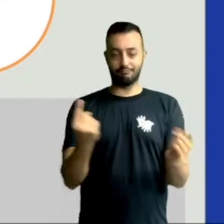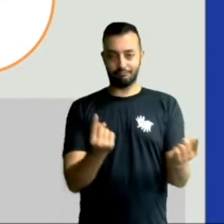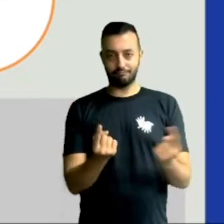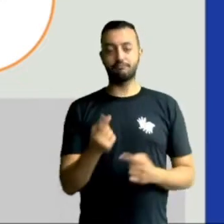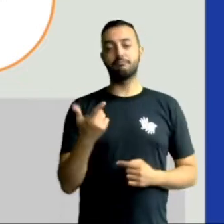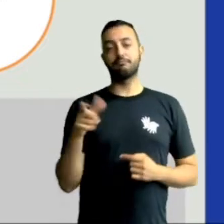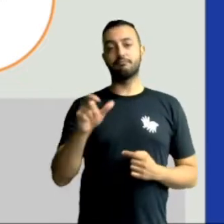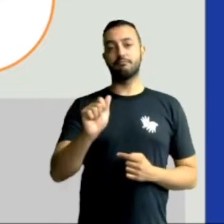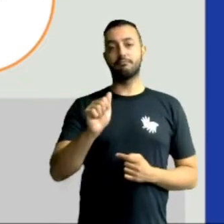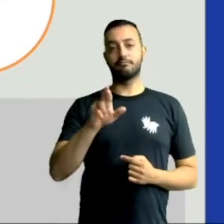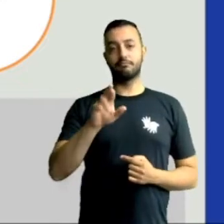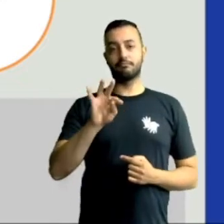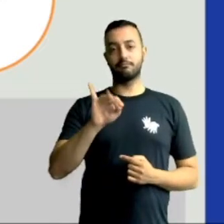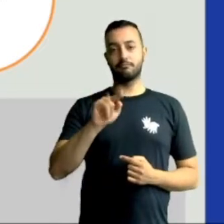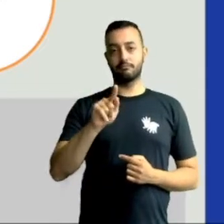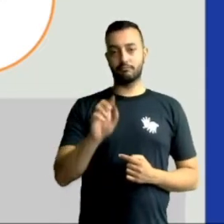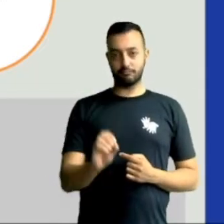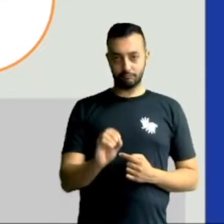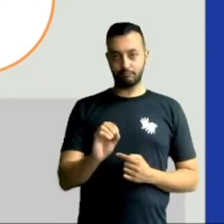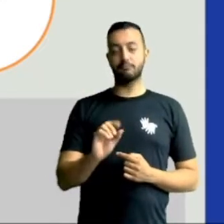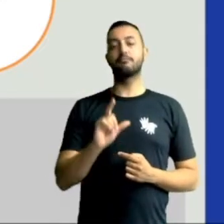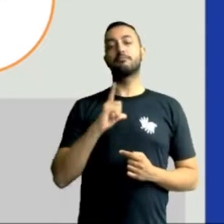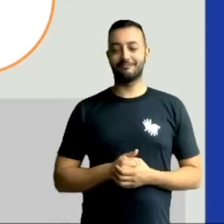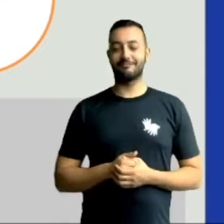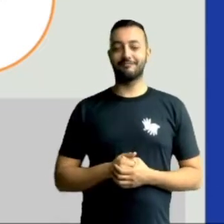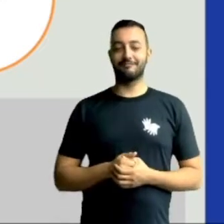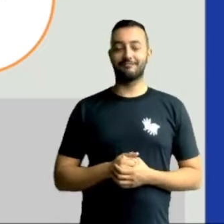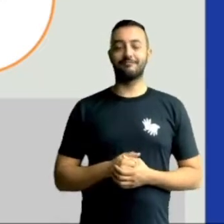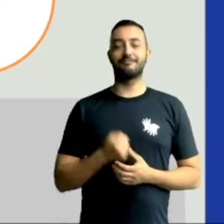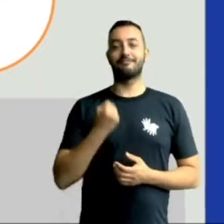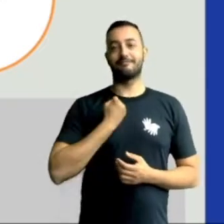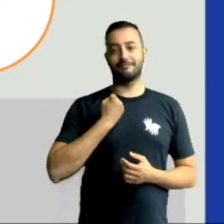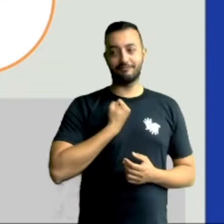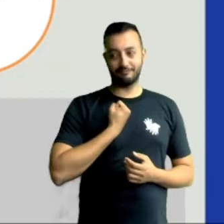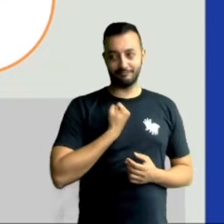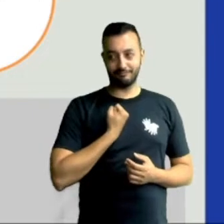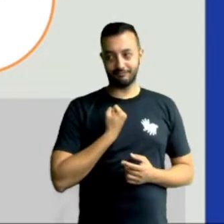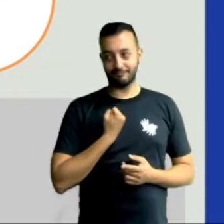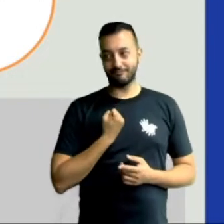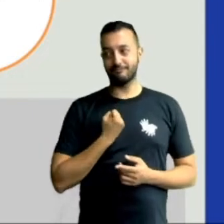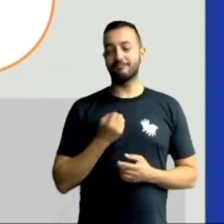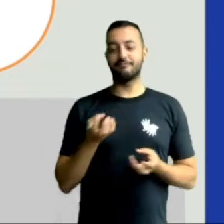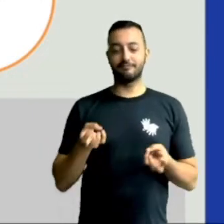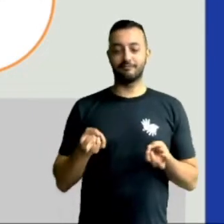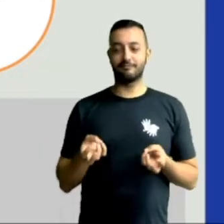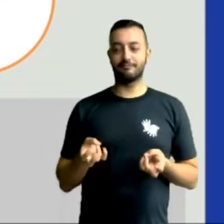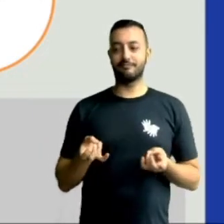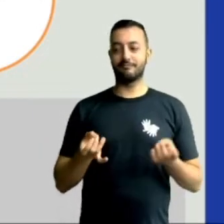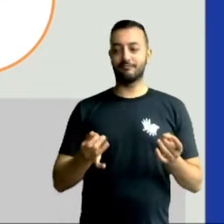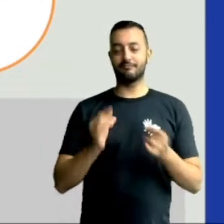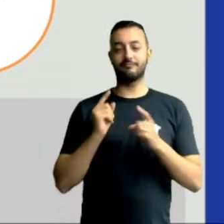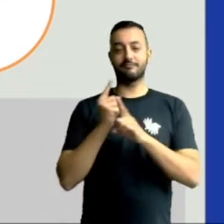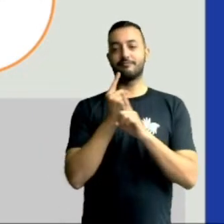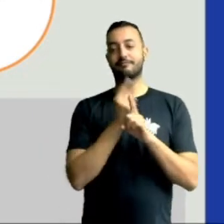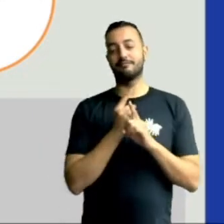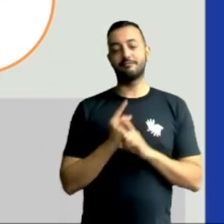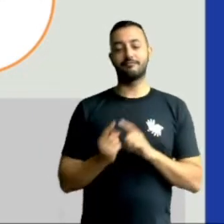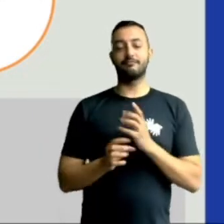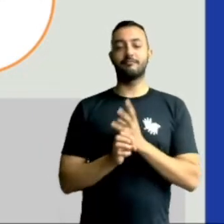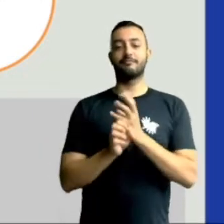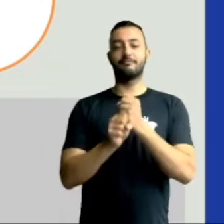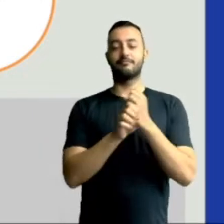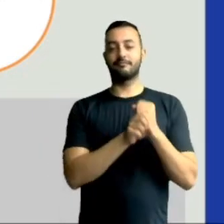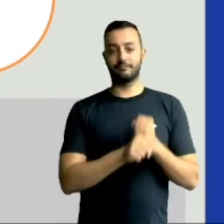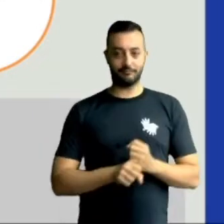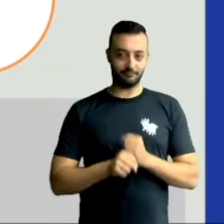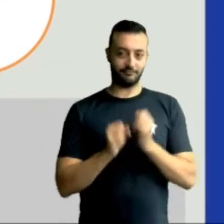serve para especificar ou generalizar o substantivo. O numeral serve para contar, indicar quantidade e